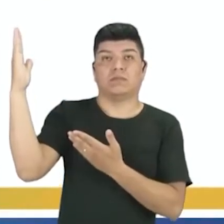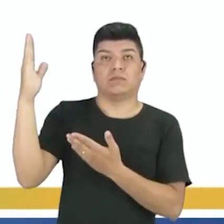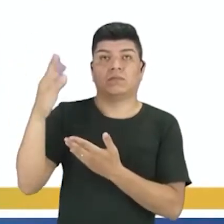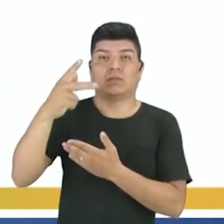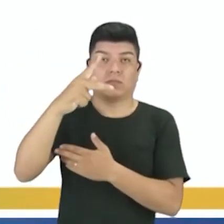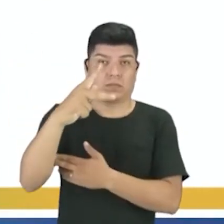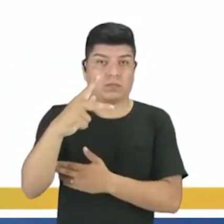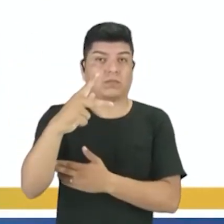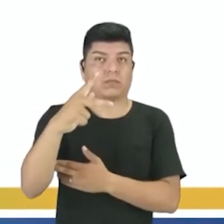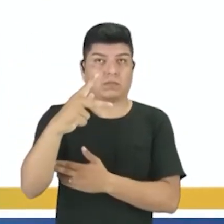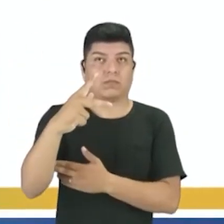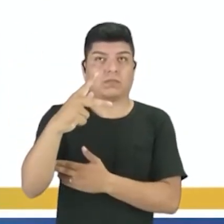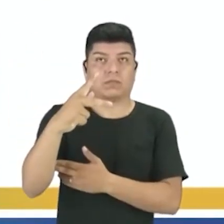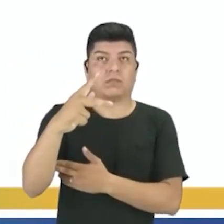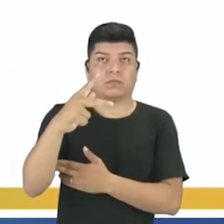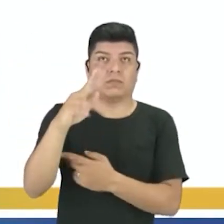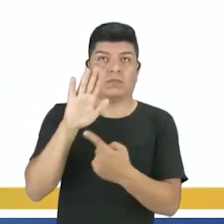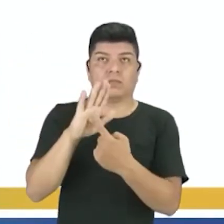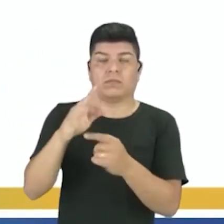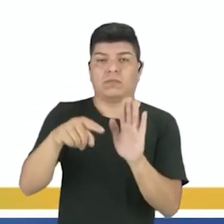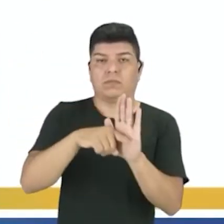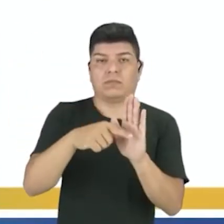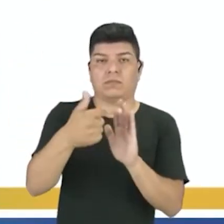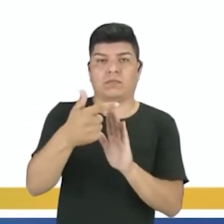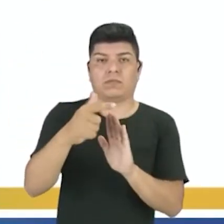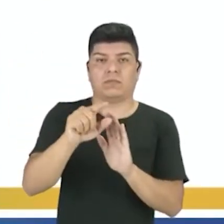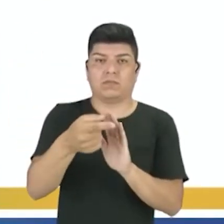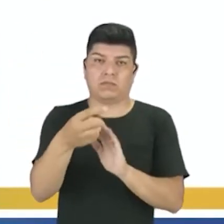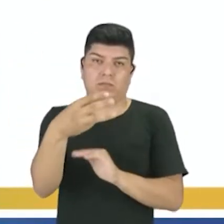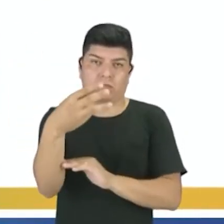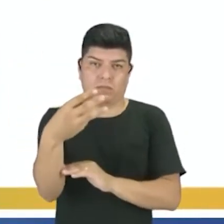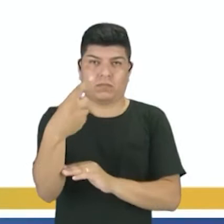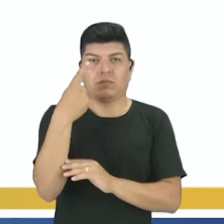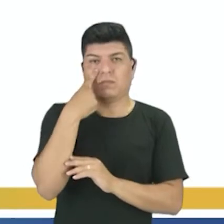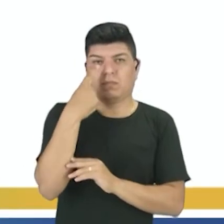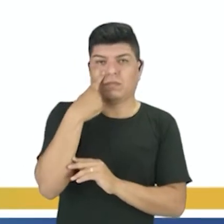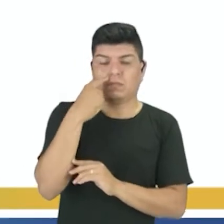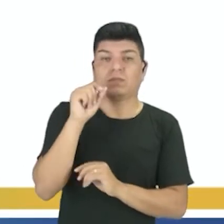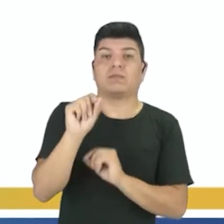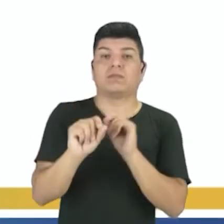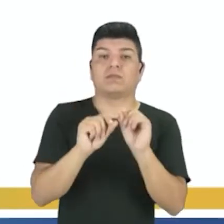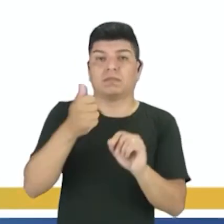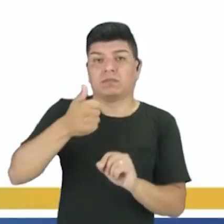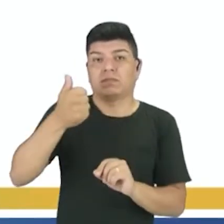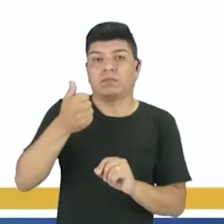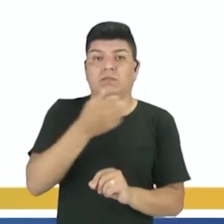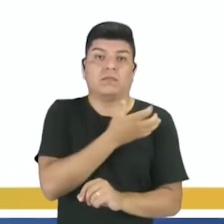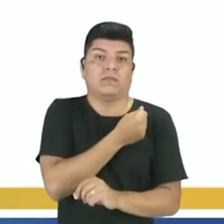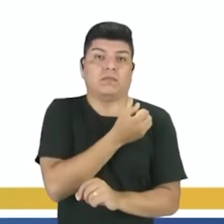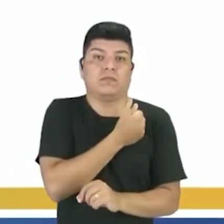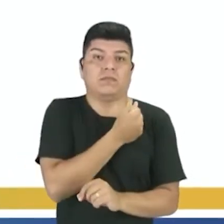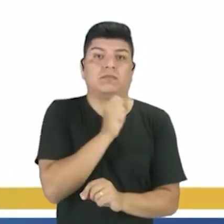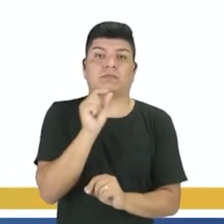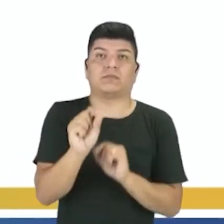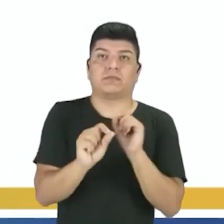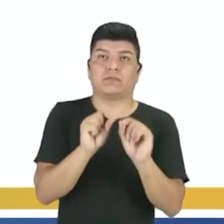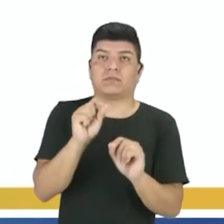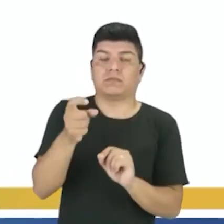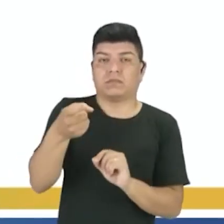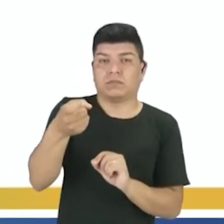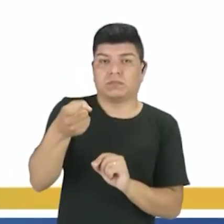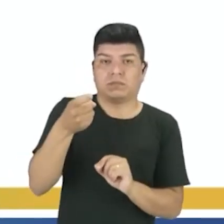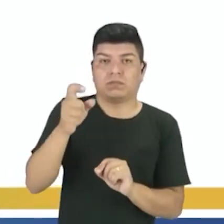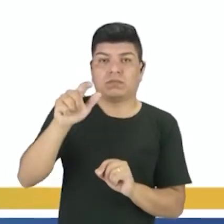P, certo? De coordenadas menos 2 e 3. Se atente ao fato de que o primeiro número denota a coordenada x